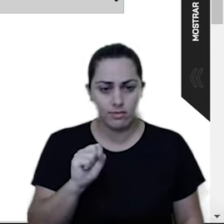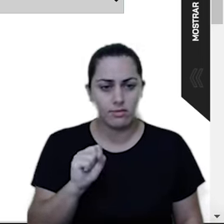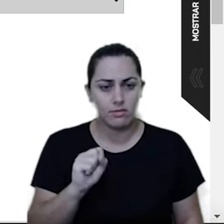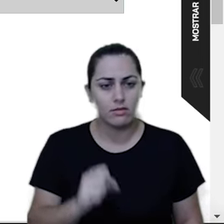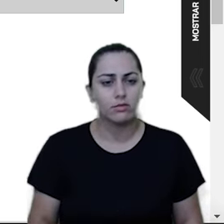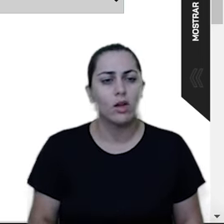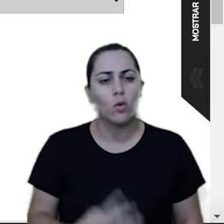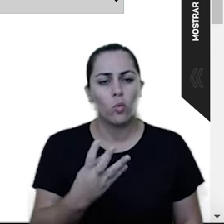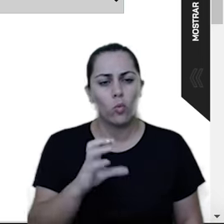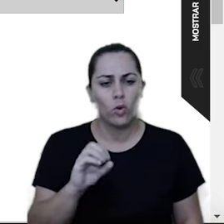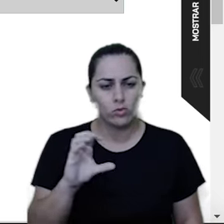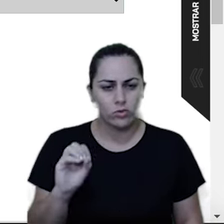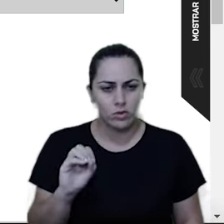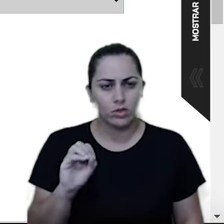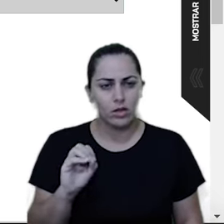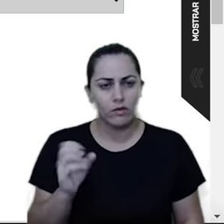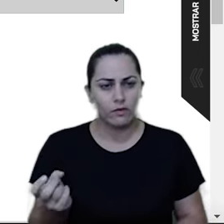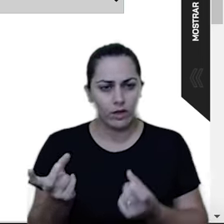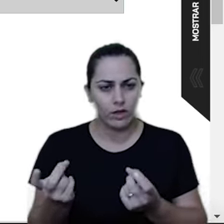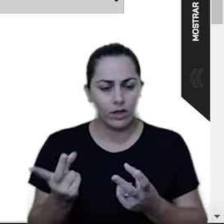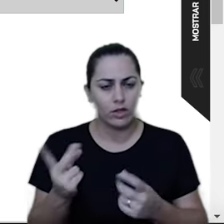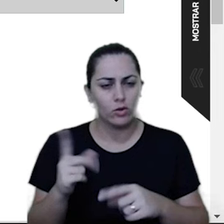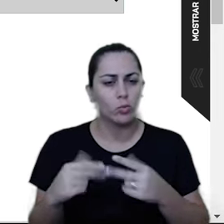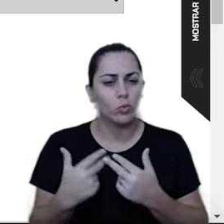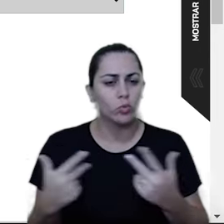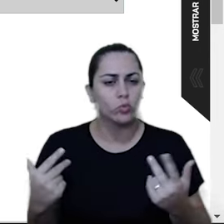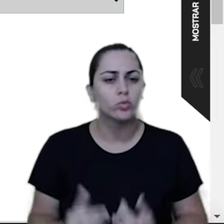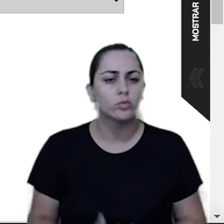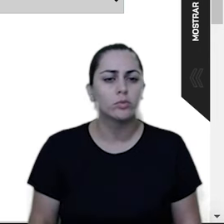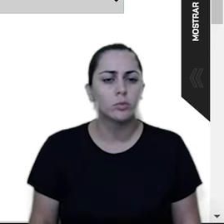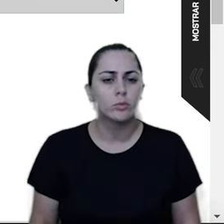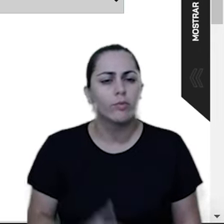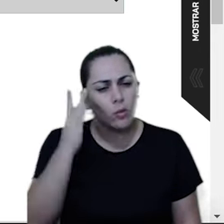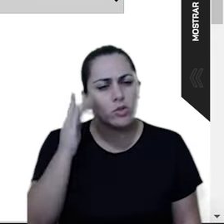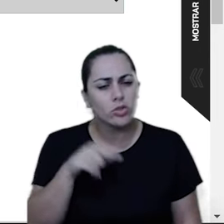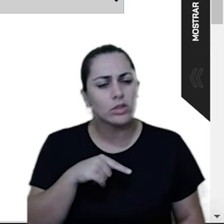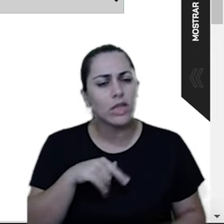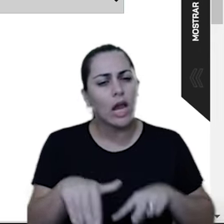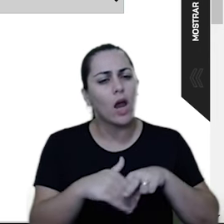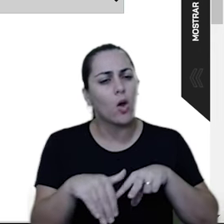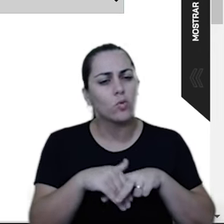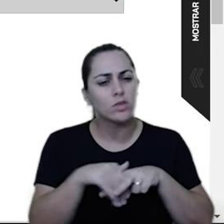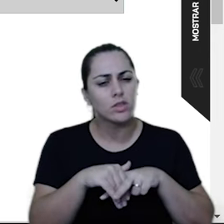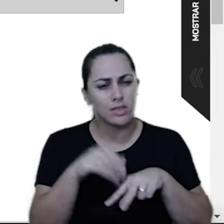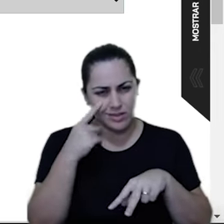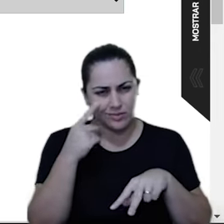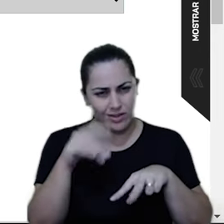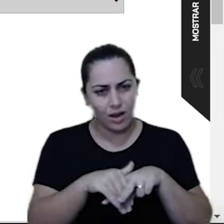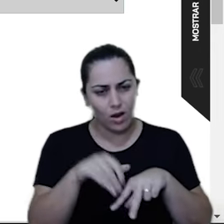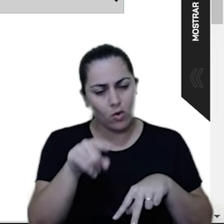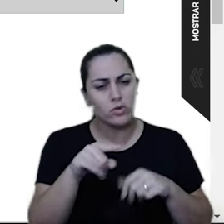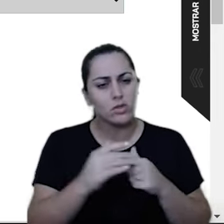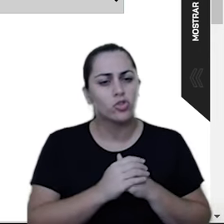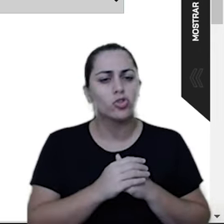colocar 400 na venda do produto acho que eu tenho aí calça jeans tá vendo ó aqui já